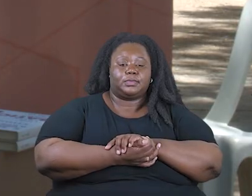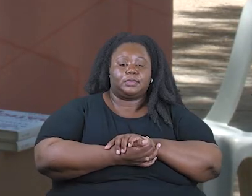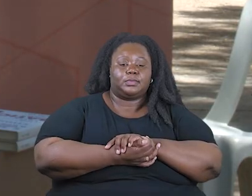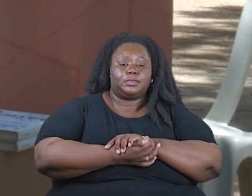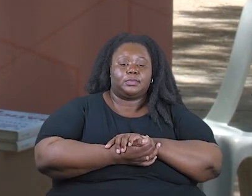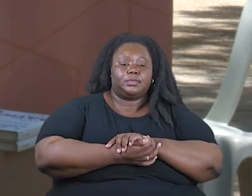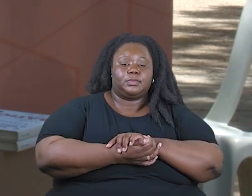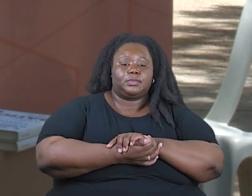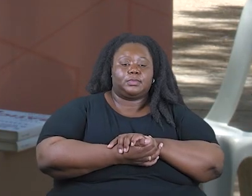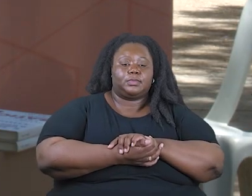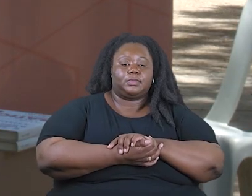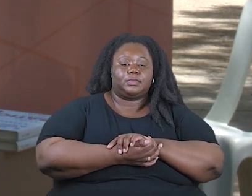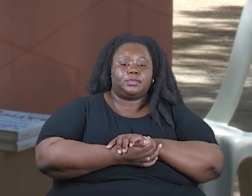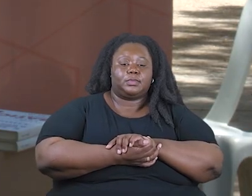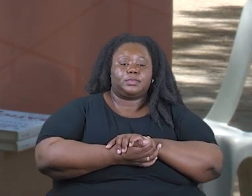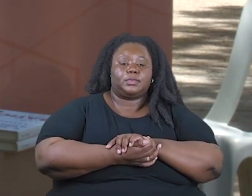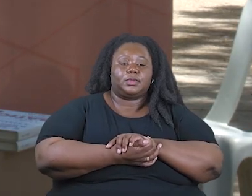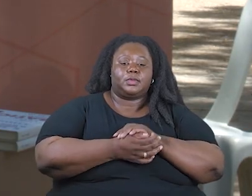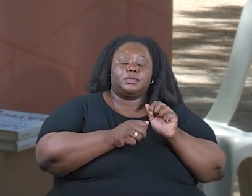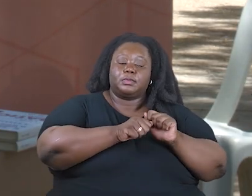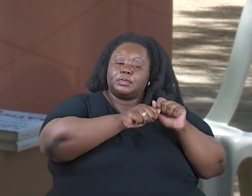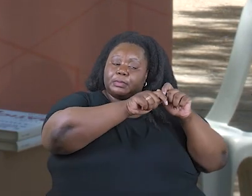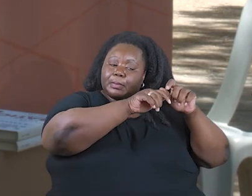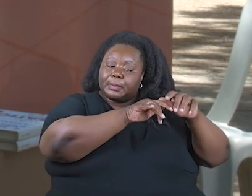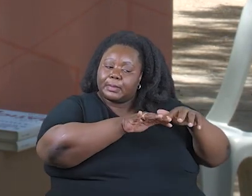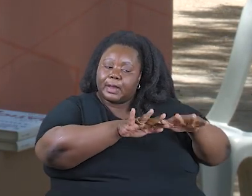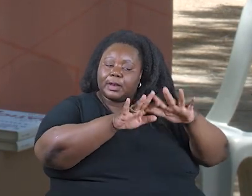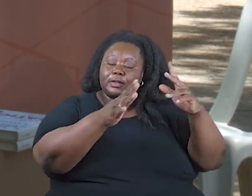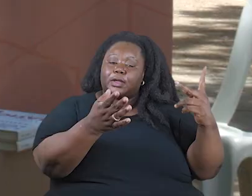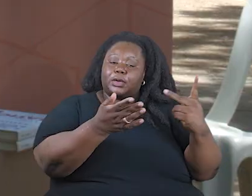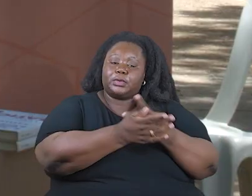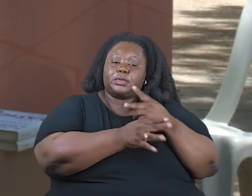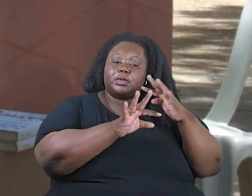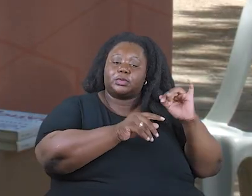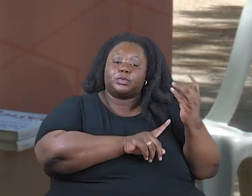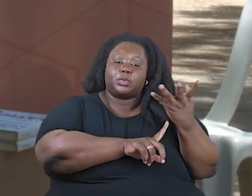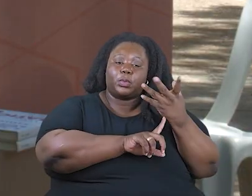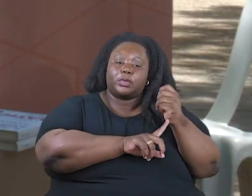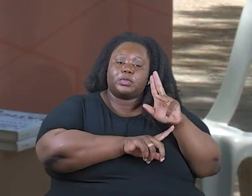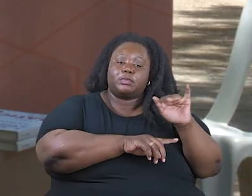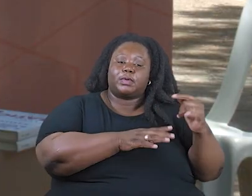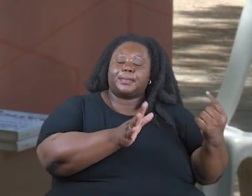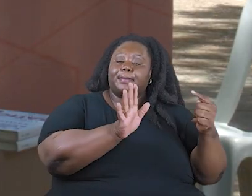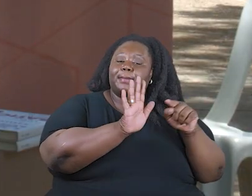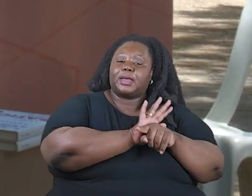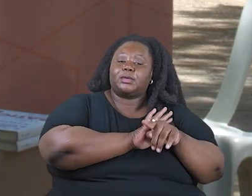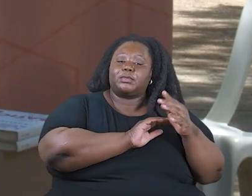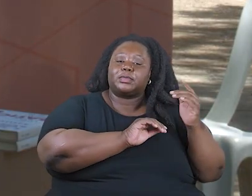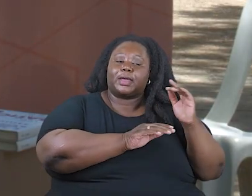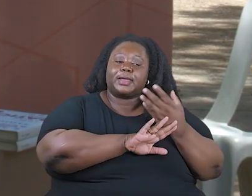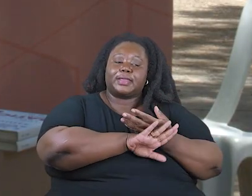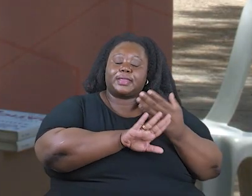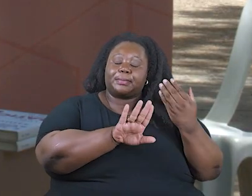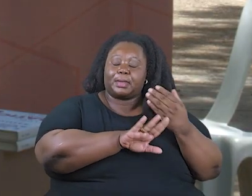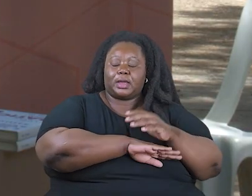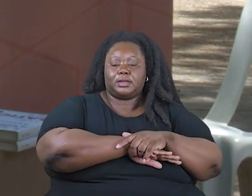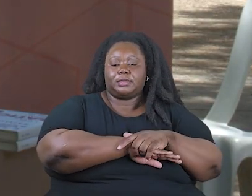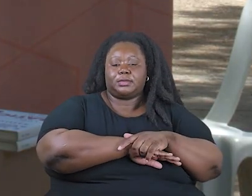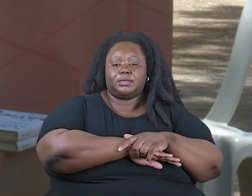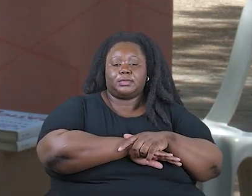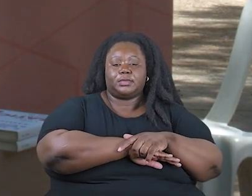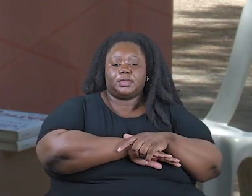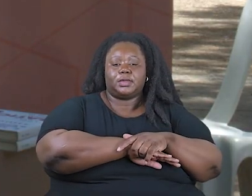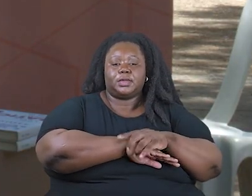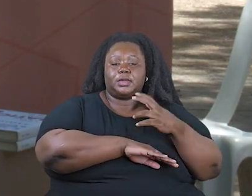massa se espalhando e tomando conta, né? Quando os artistas vão questionar essa distinção entre